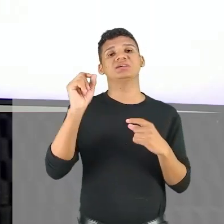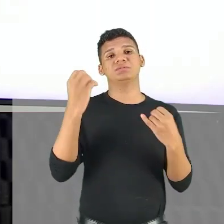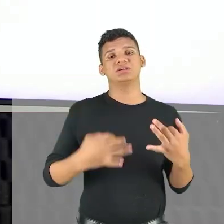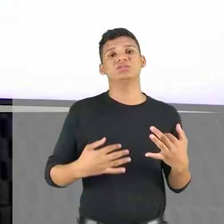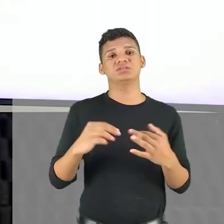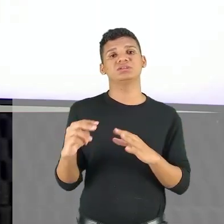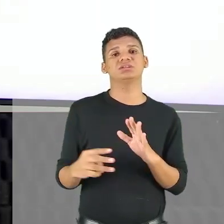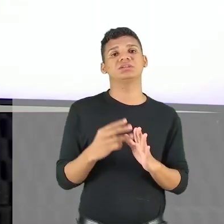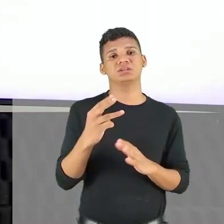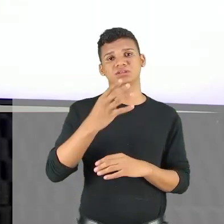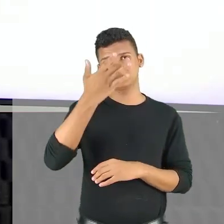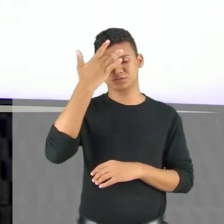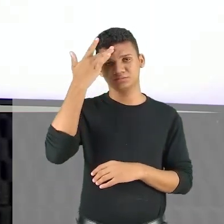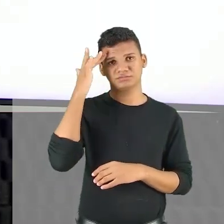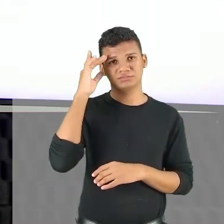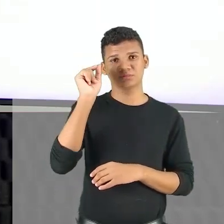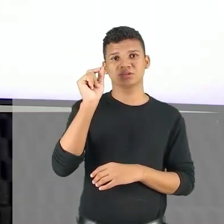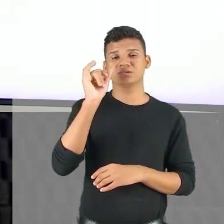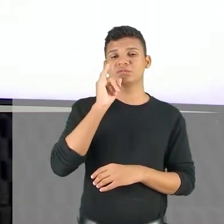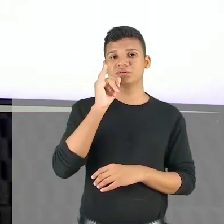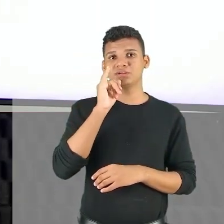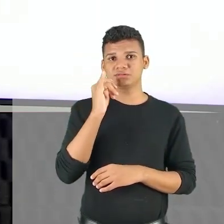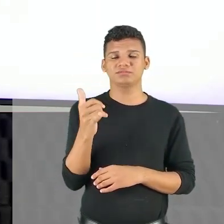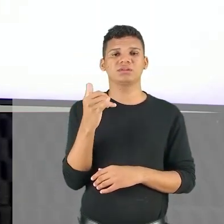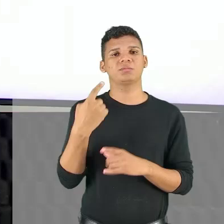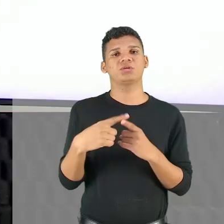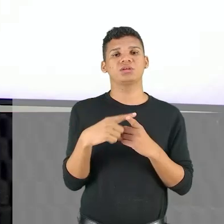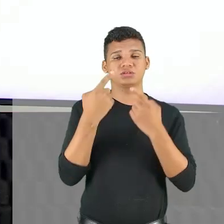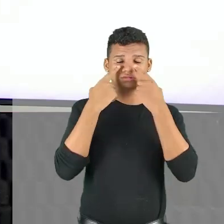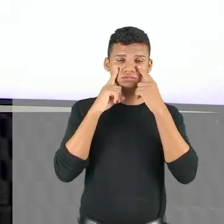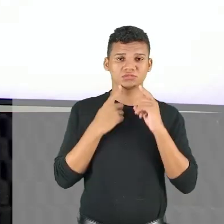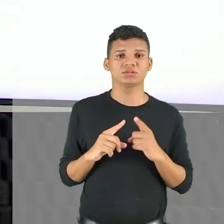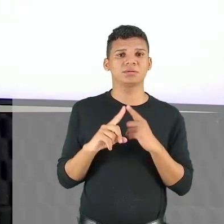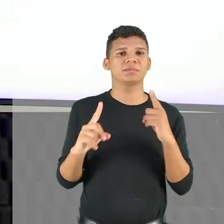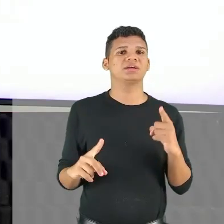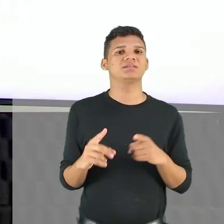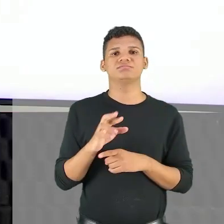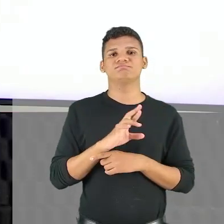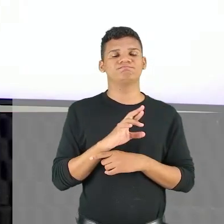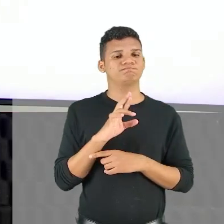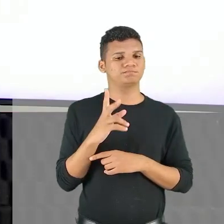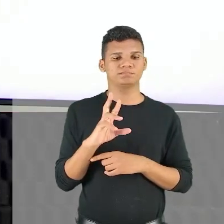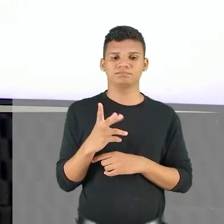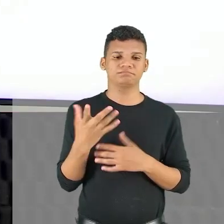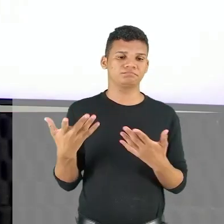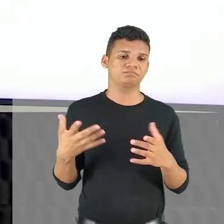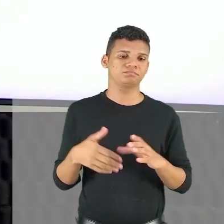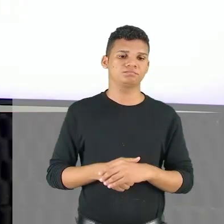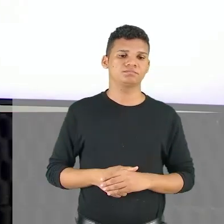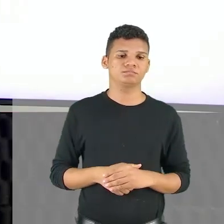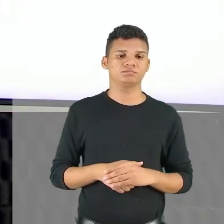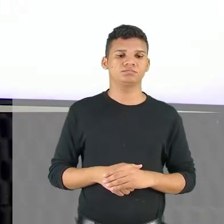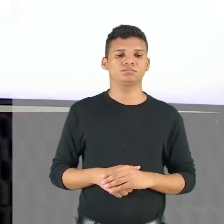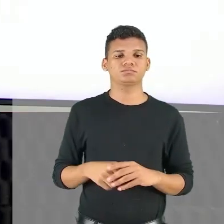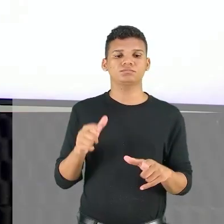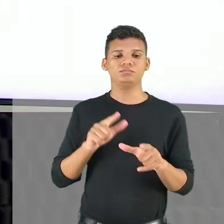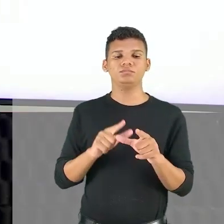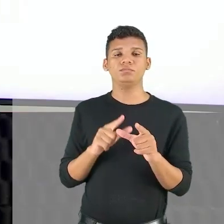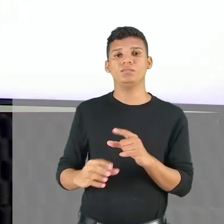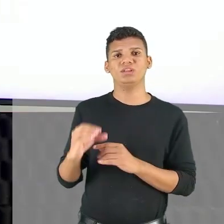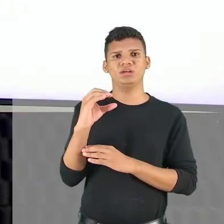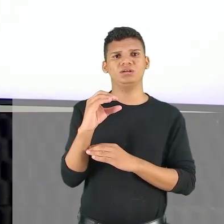pessoa. Chorava tanto que as suas lágrimas eram, ou seja, não está em nenhuma conformidade, tá?